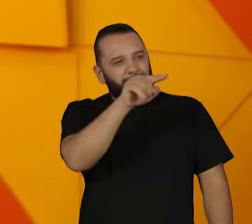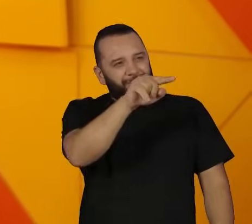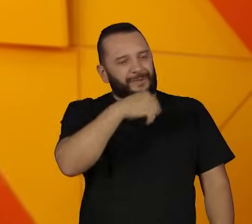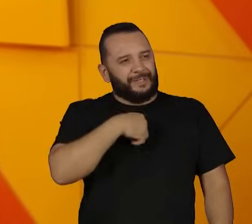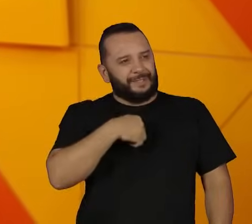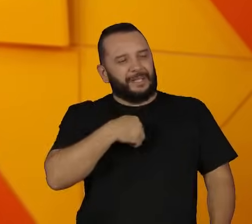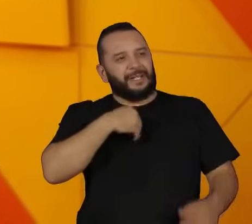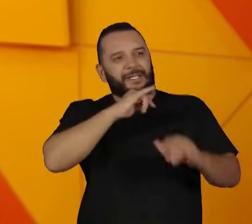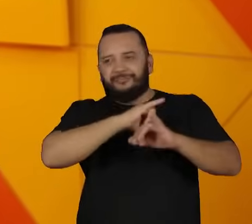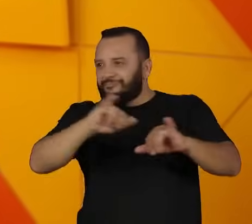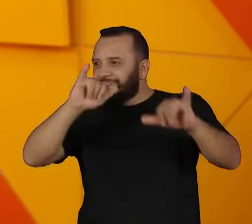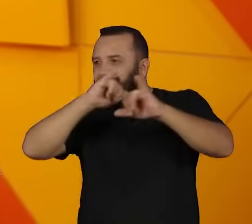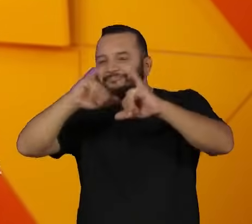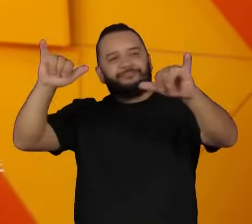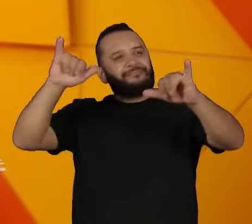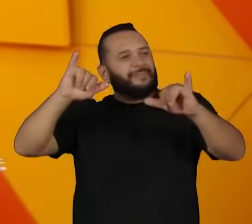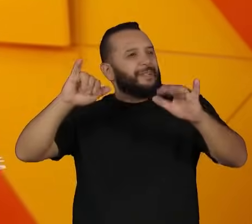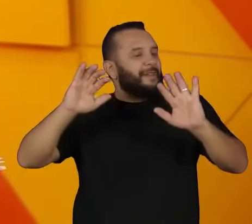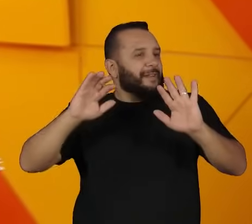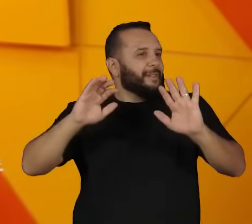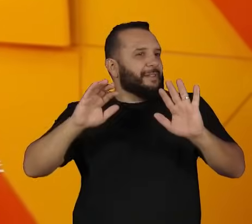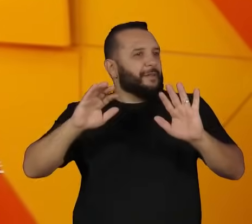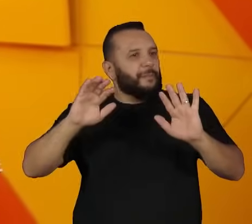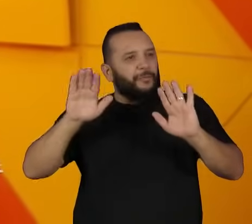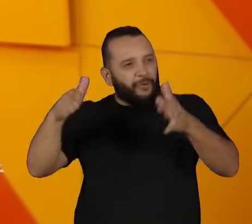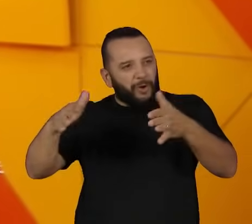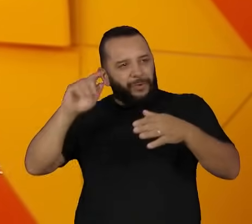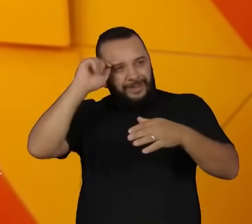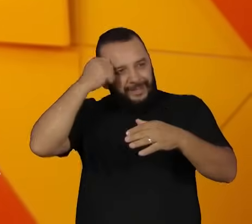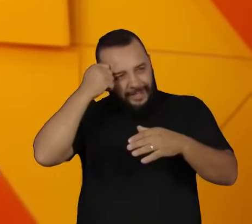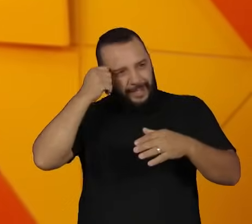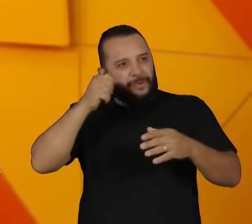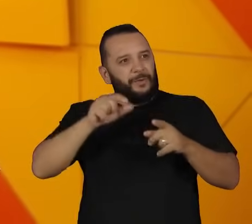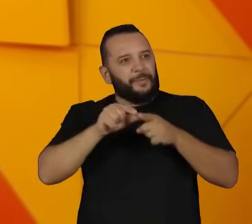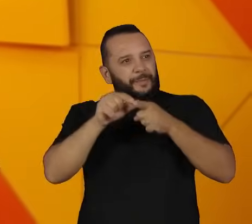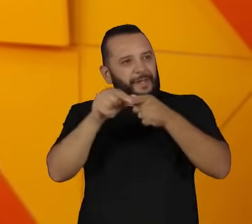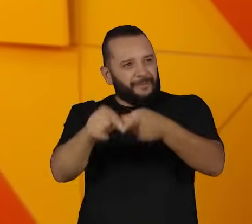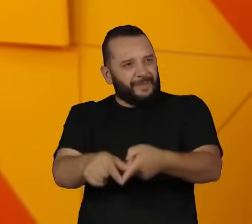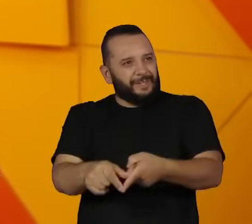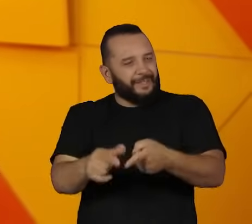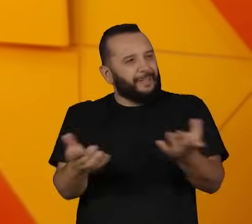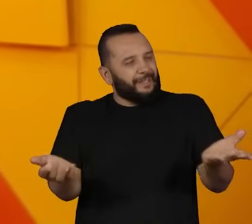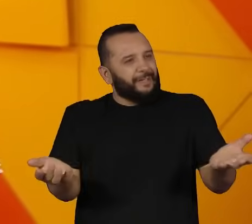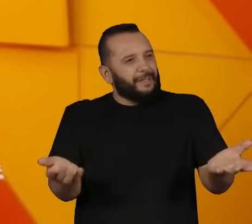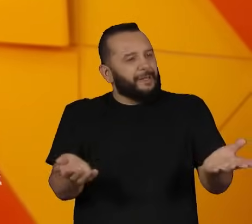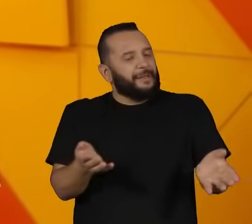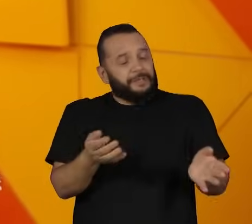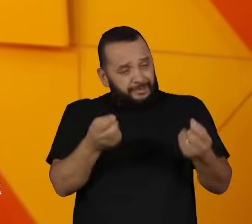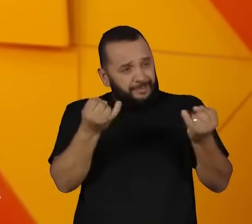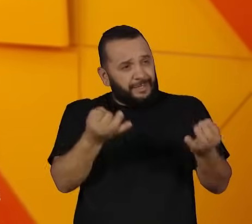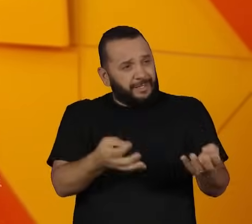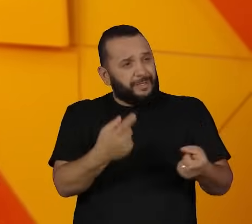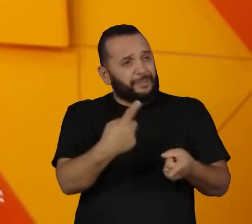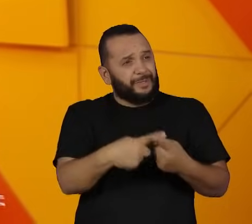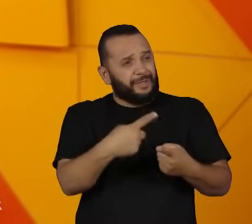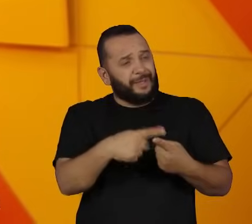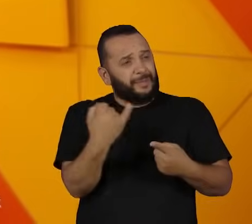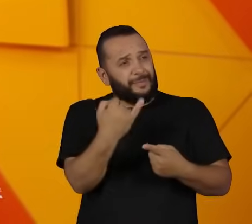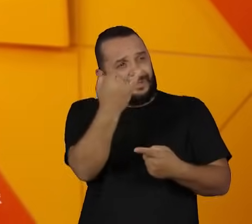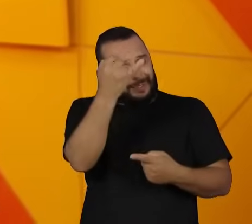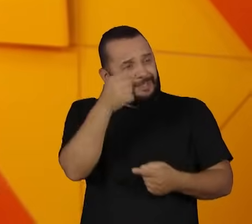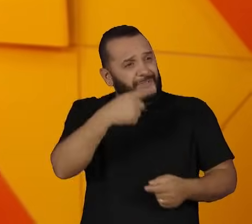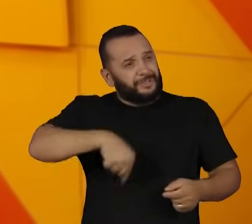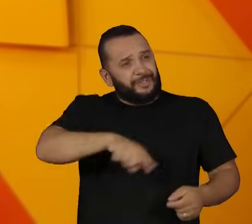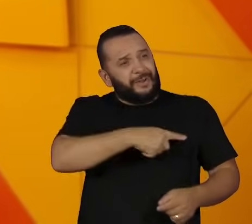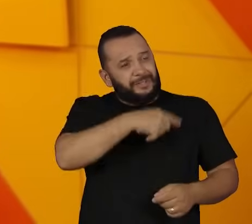perspectiva de olhar para a população negra, periférica e vulnerável. Por que é tão importante que a gente faça esse